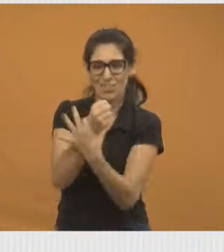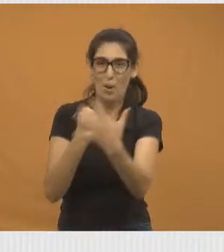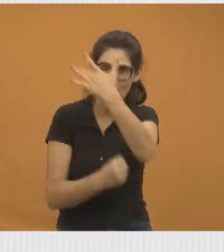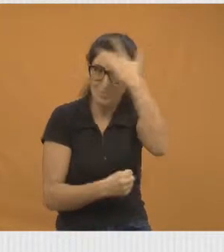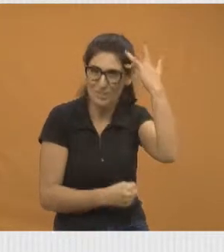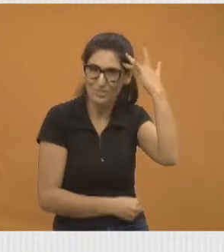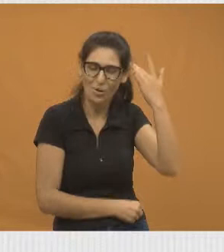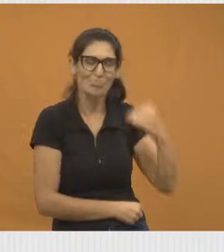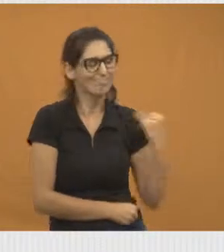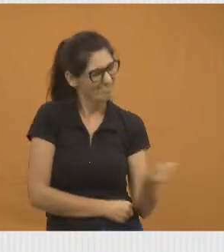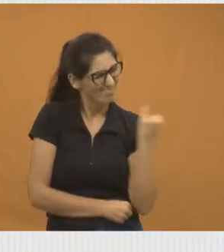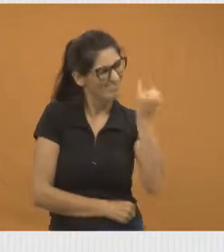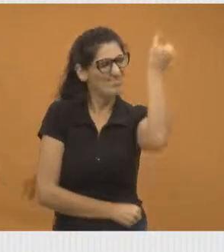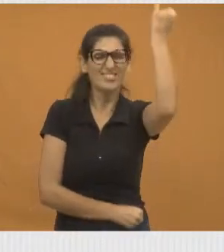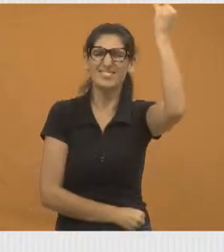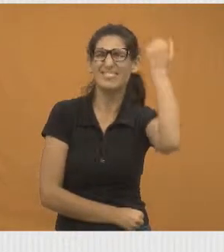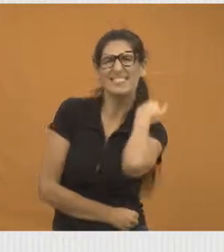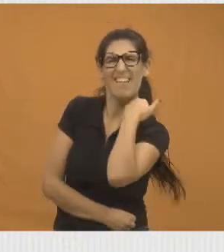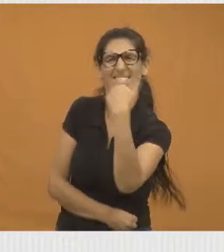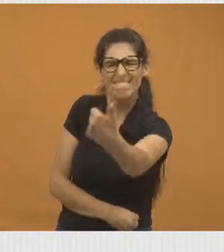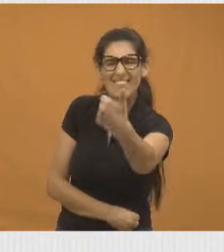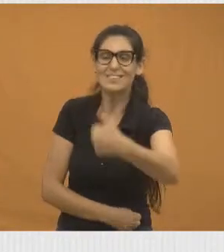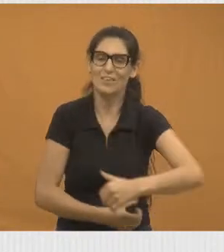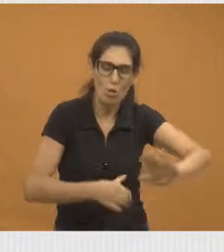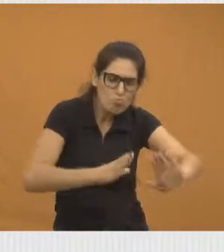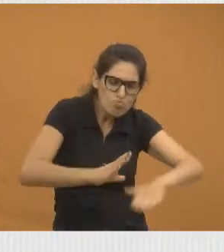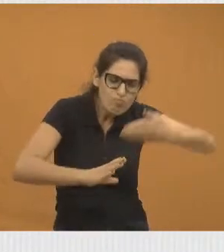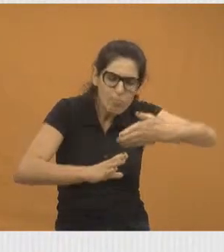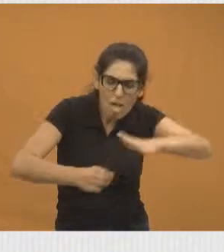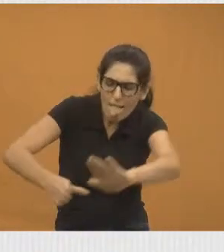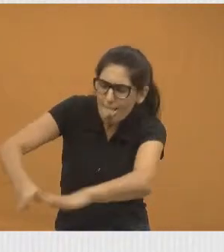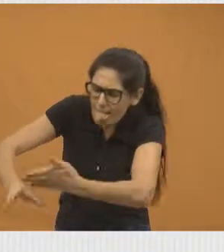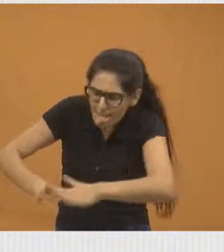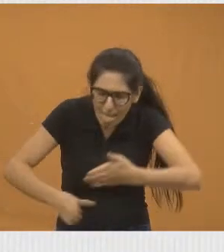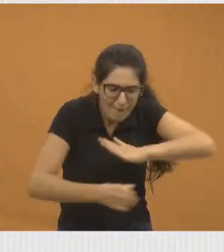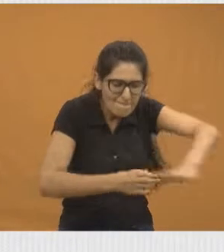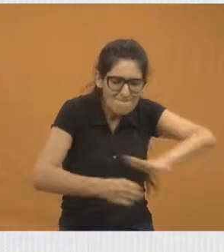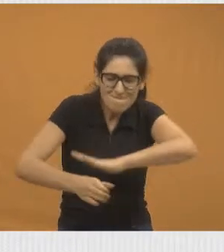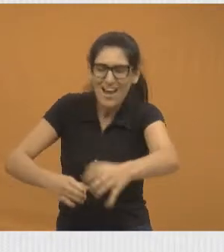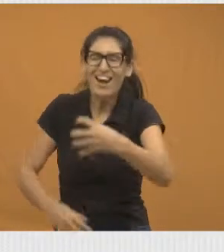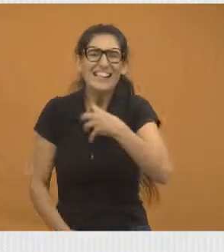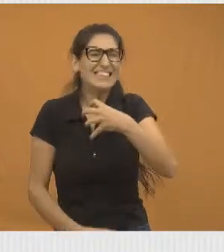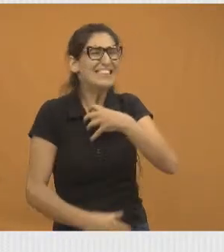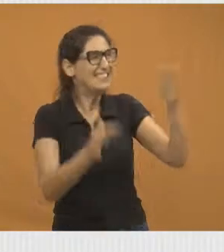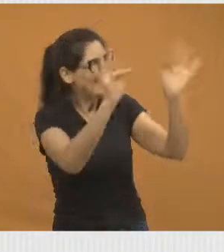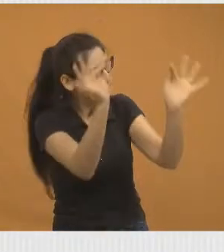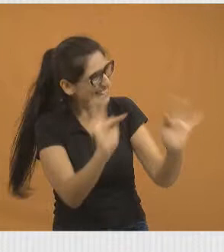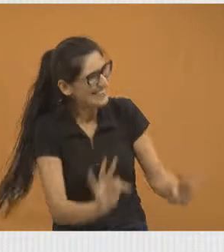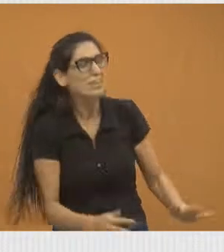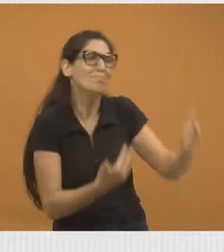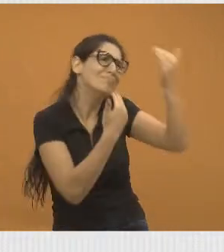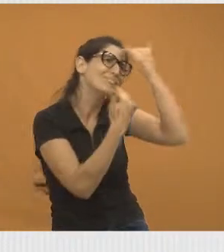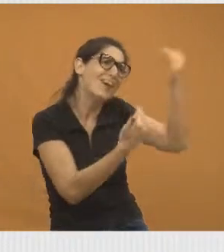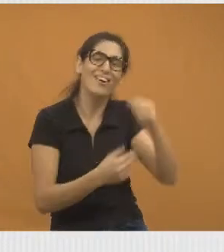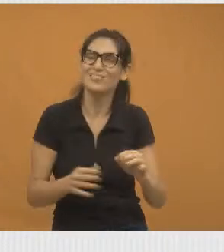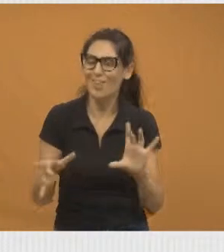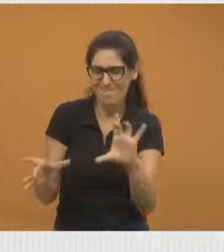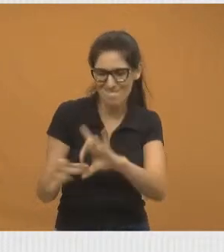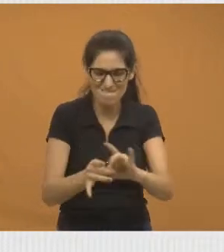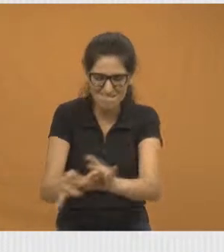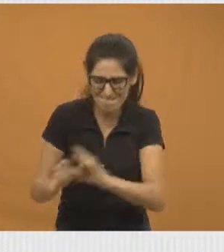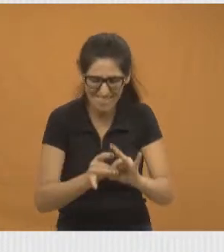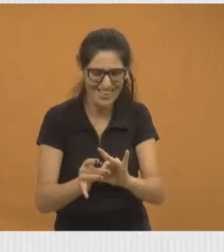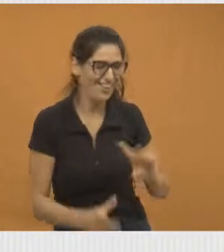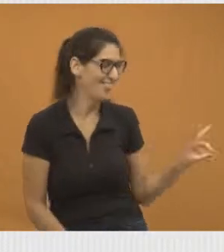mais importantes fizeram um servicinho lá tampar o buraco a gente fica feliz a ele ter sido atendido e obrigado aos demais vereadores também que